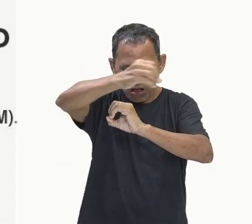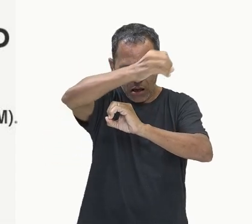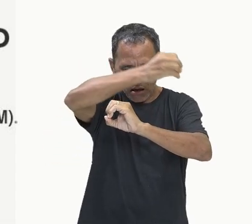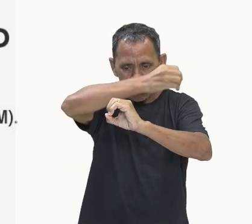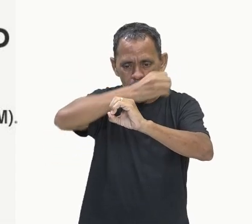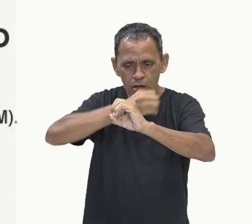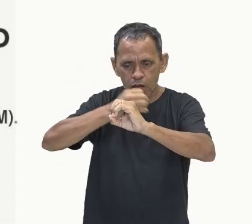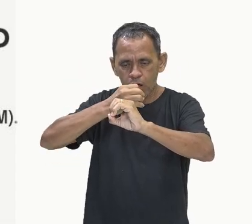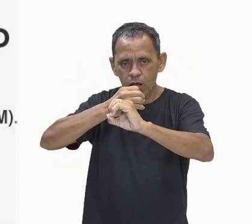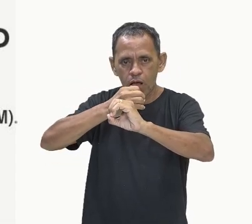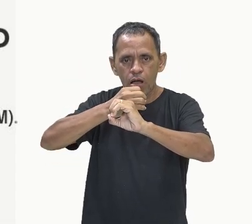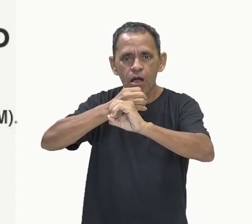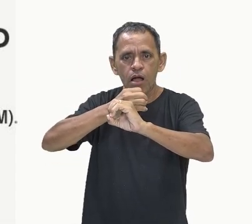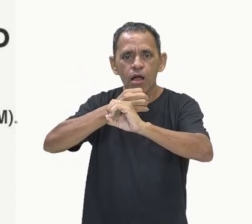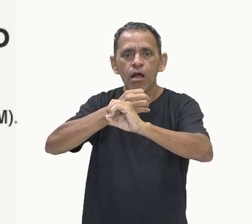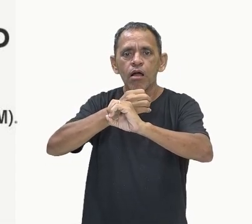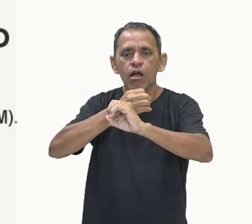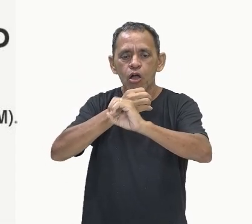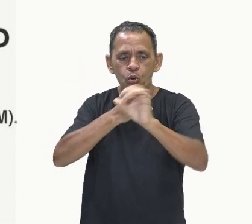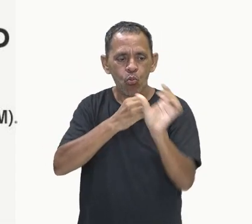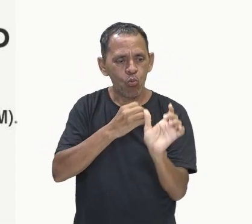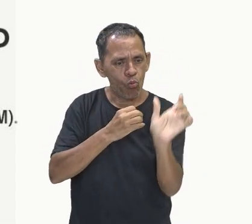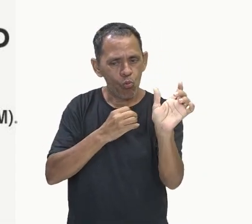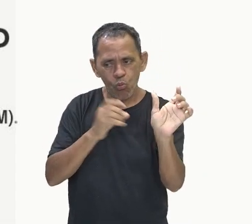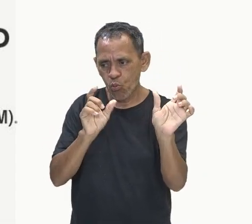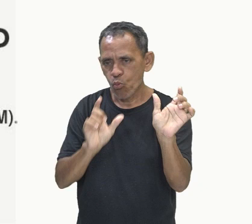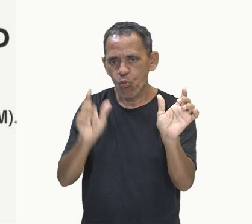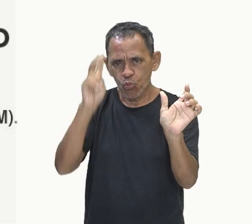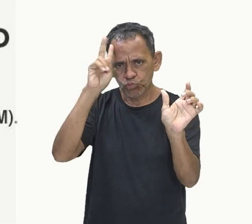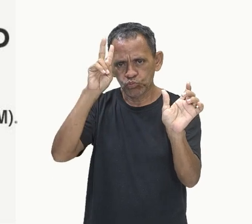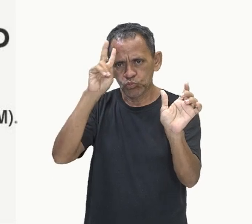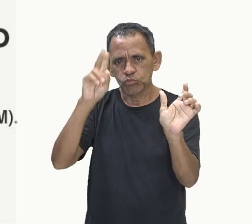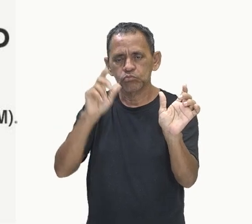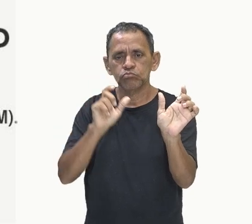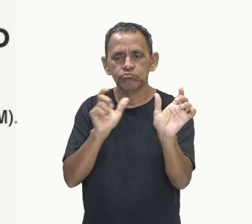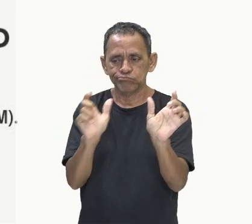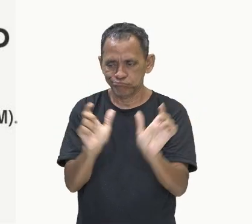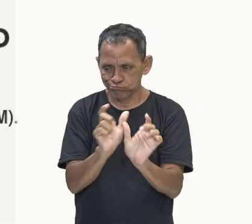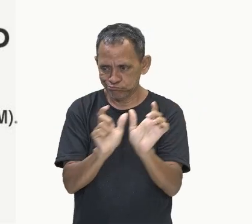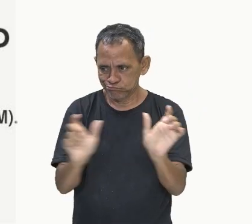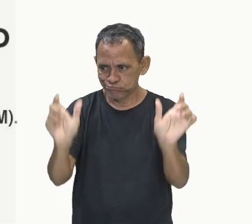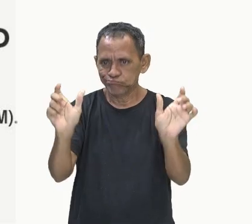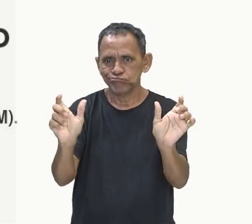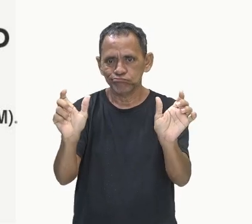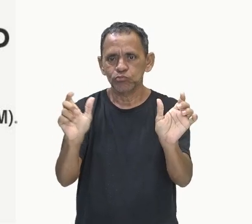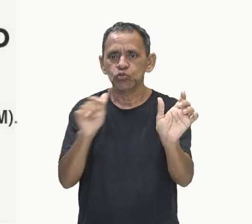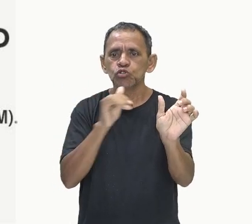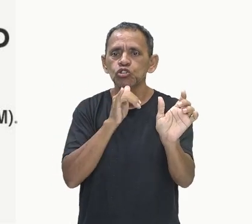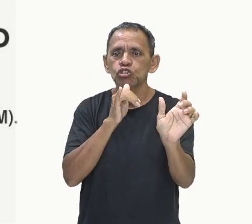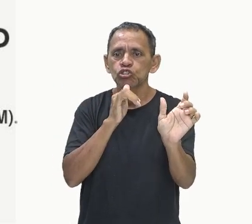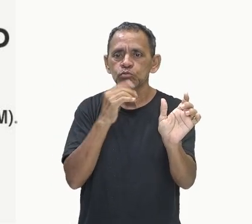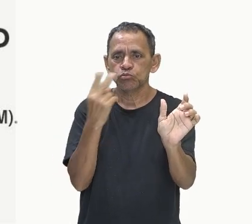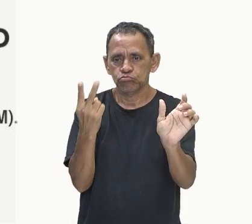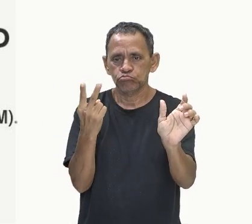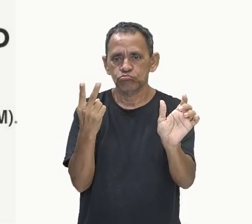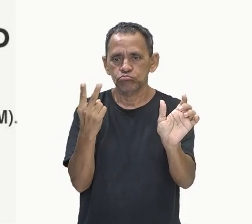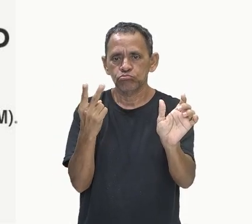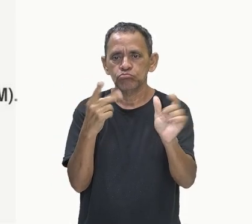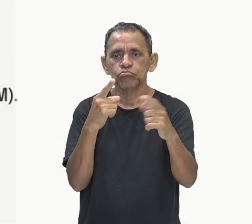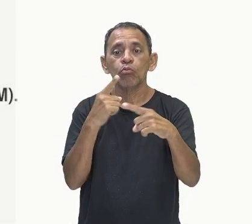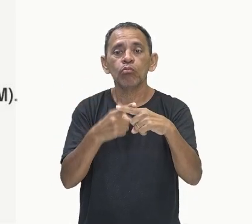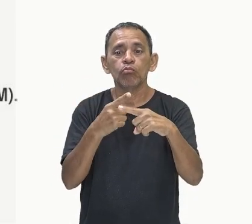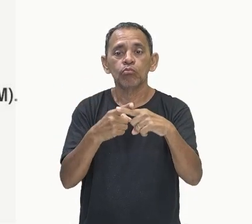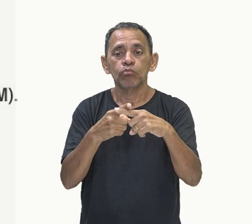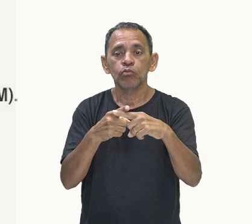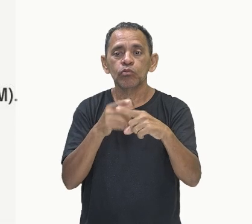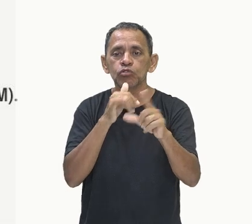do periélio e do afélio, né, que vai ser lá o exemplo número 2, porque no exemplo número 1, né,